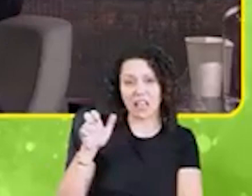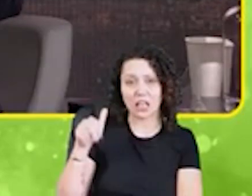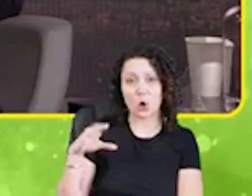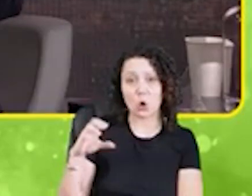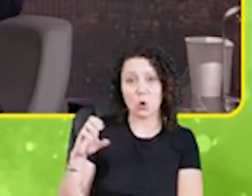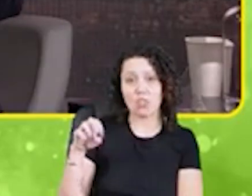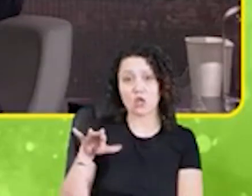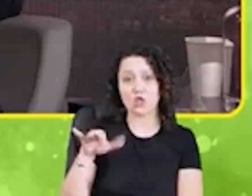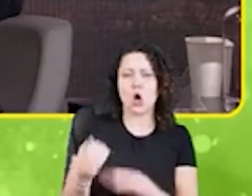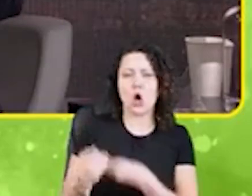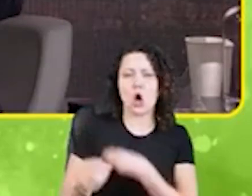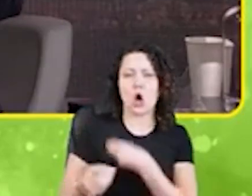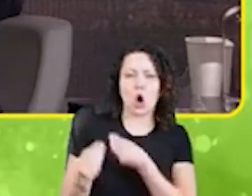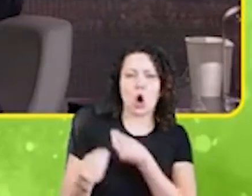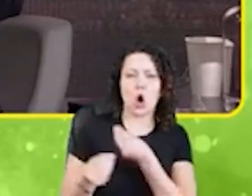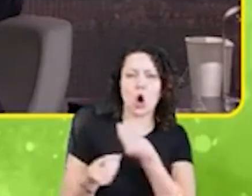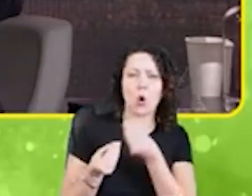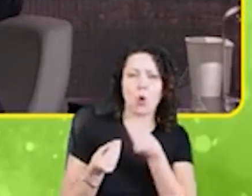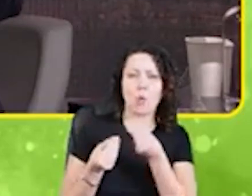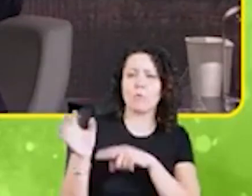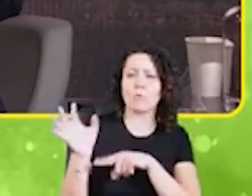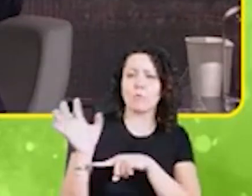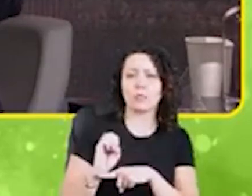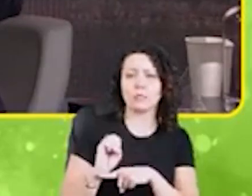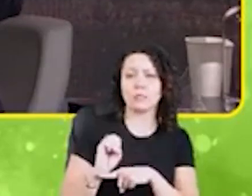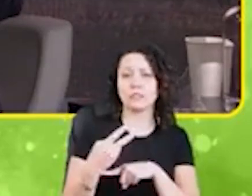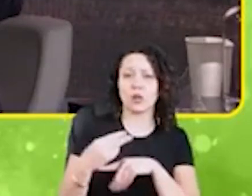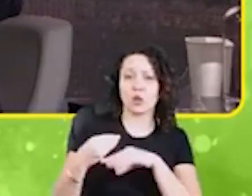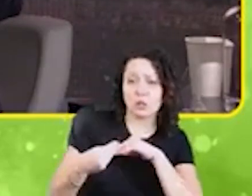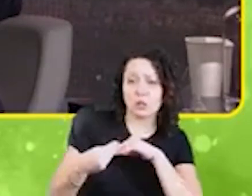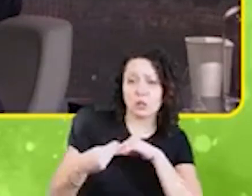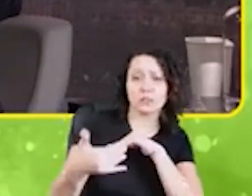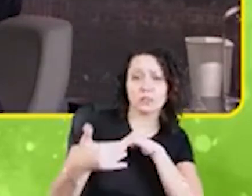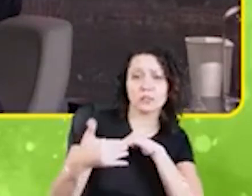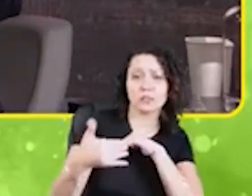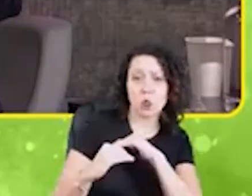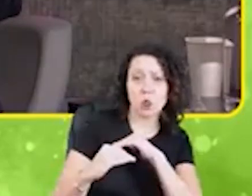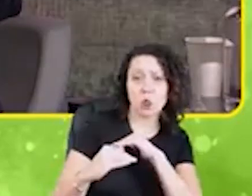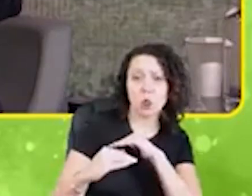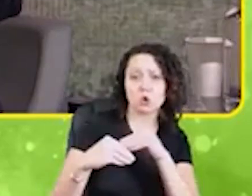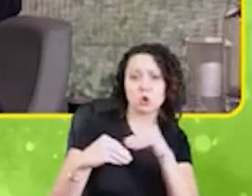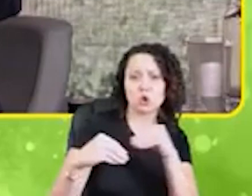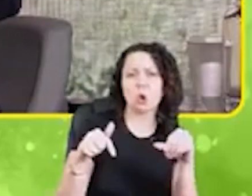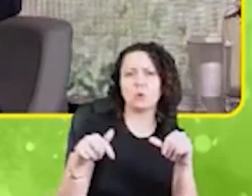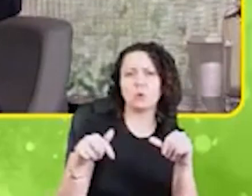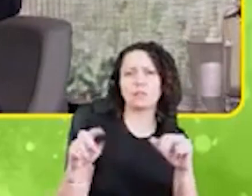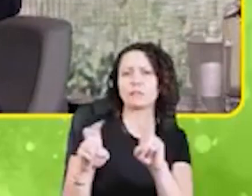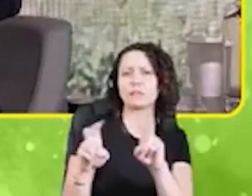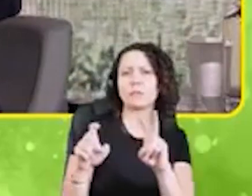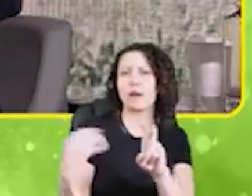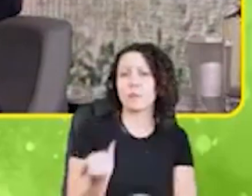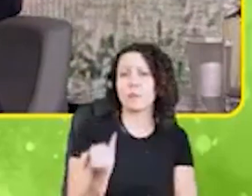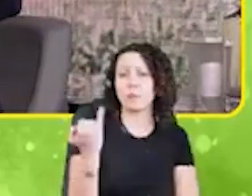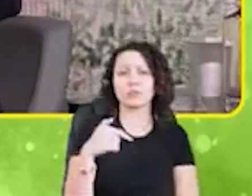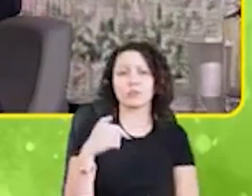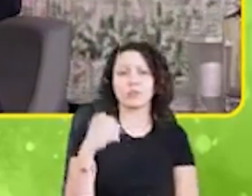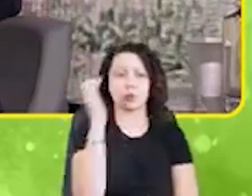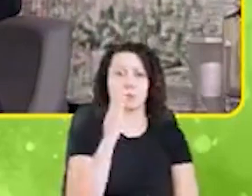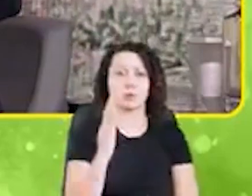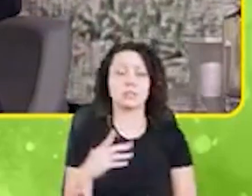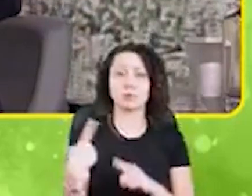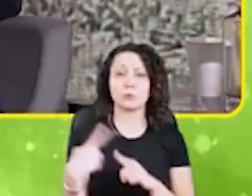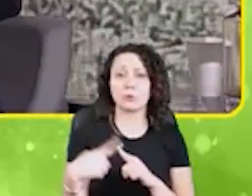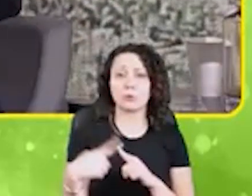eu acho que esse tema é muito importante para um país como o Brasil é em que os debatedores aqui ao longo